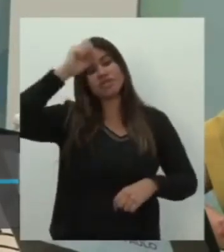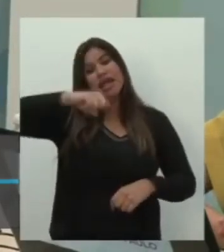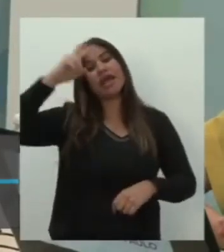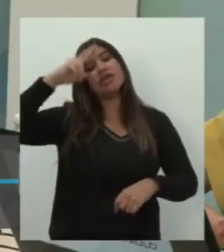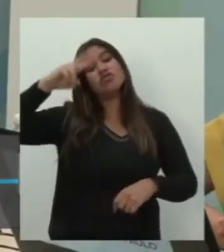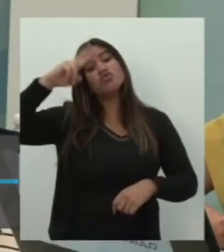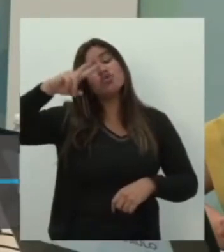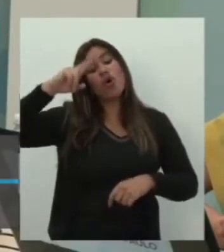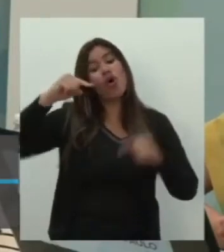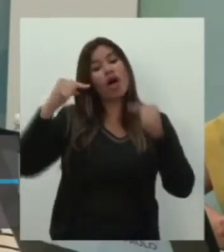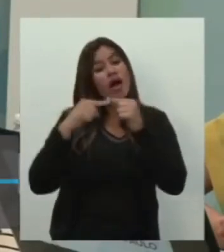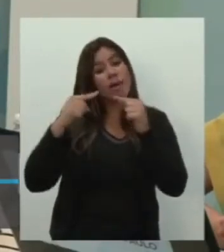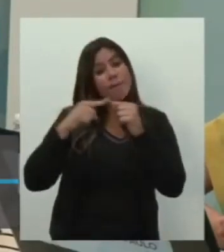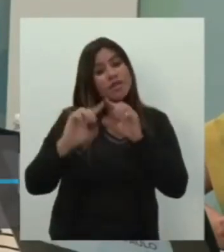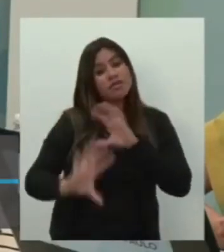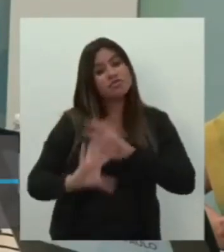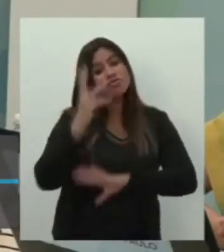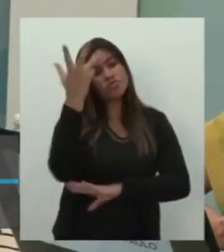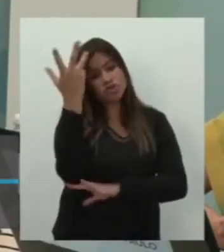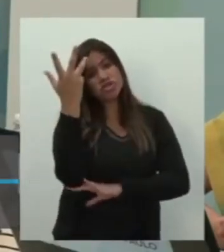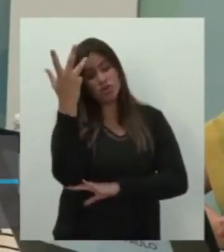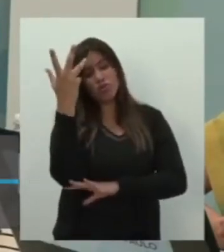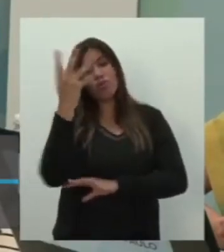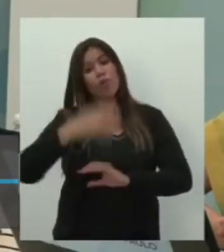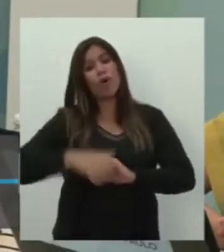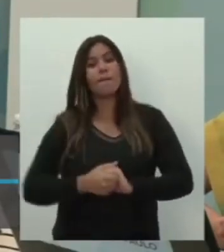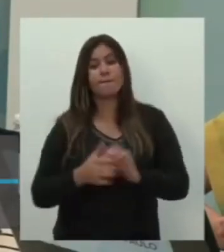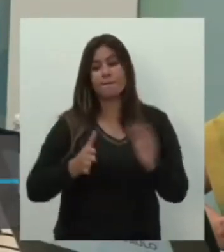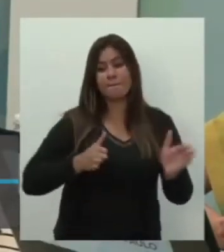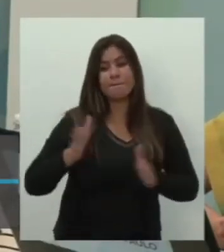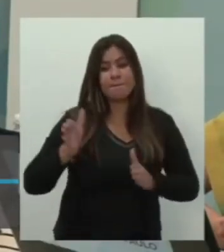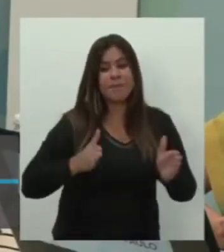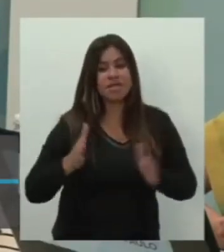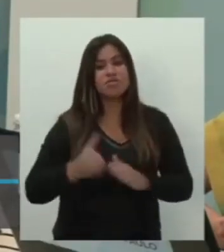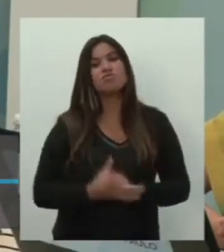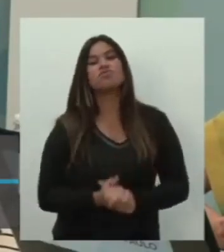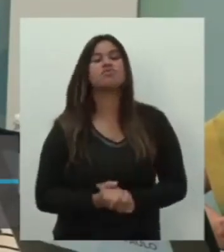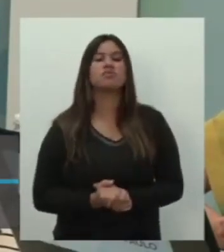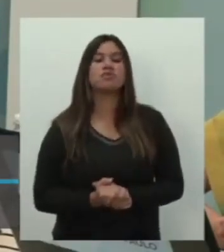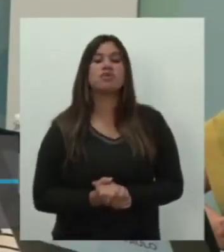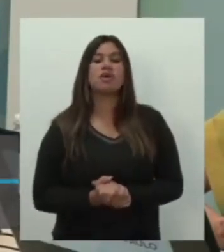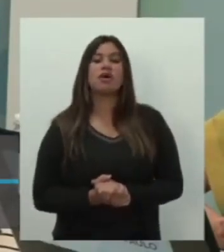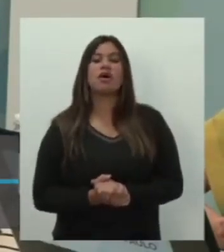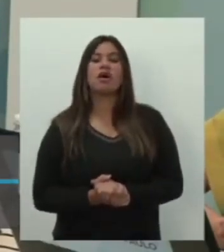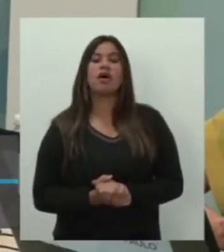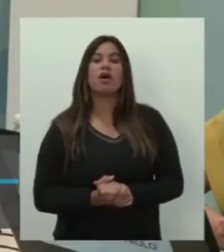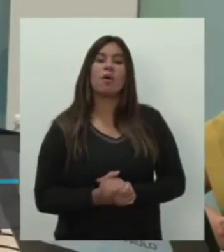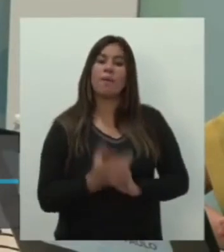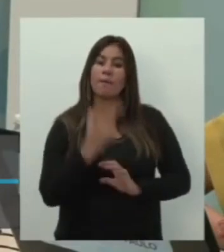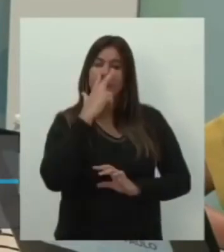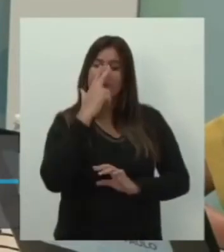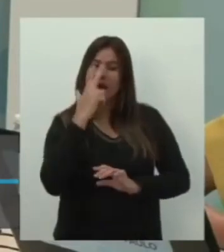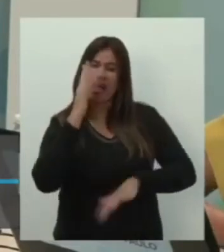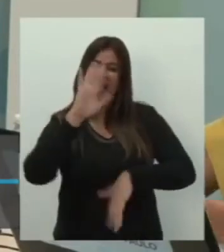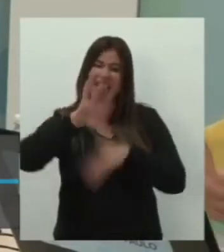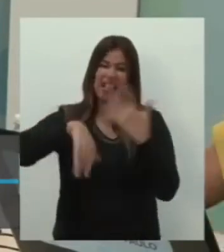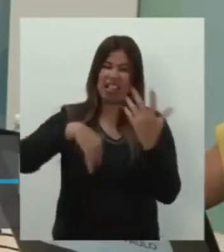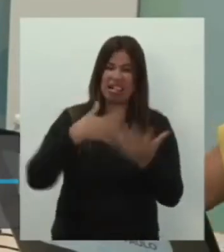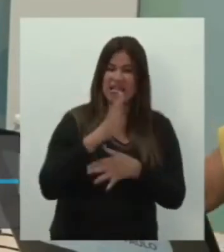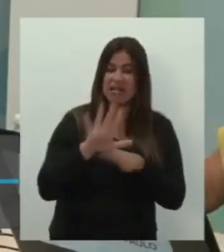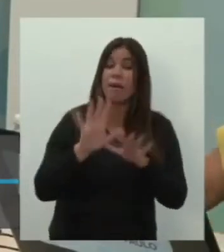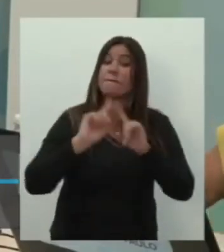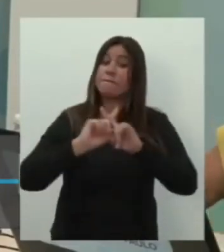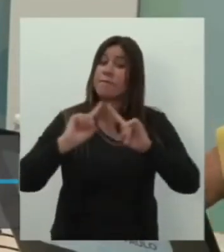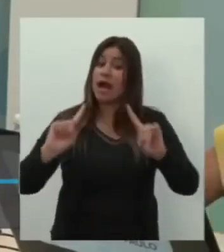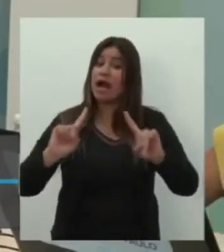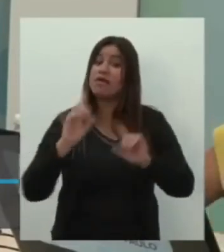do que ocorreu no cotidiano, no período, para a gente entender o que está acontecendo. Parece que está bagunçado, parece que está desorganizado, mas espera aí, vamos lá,